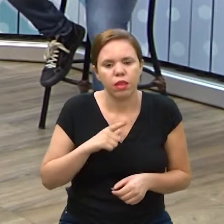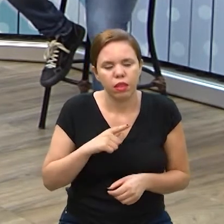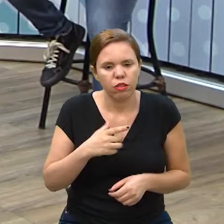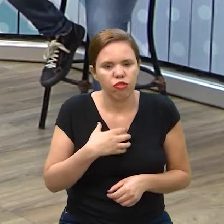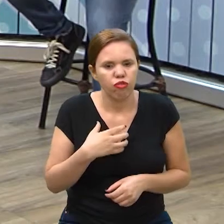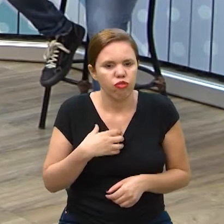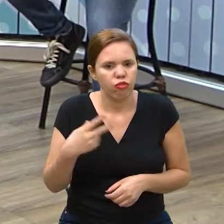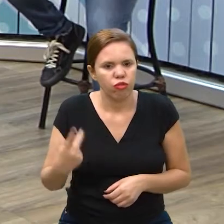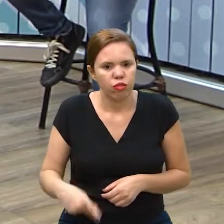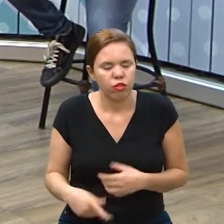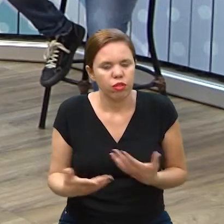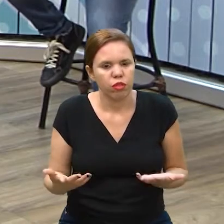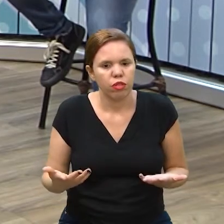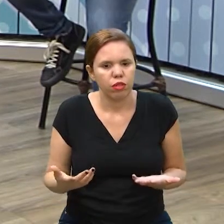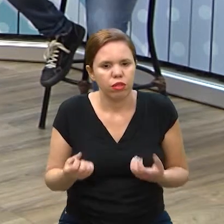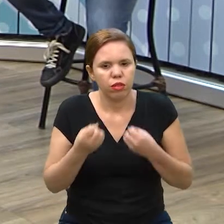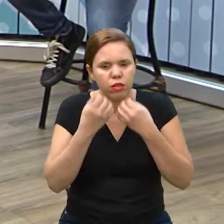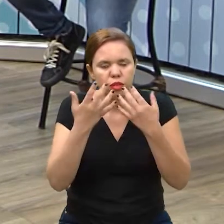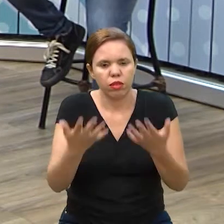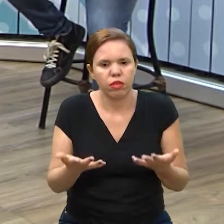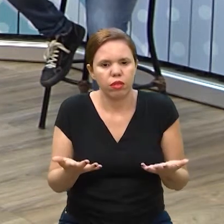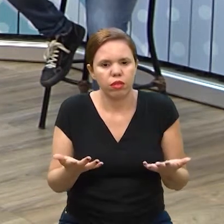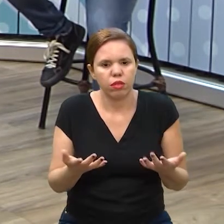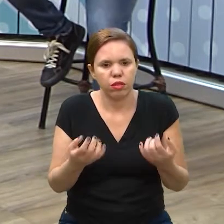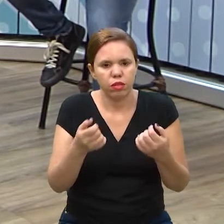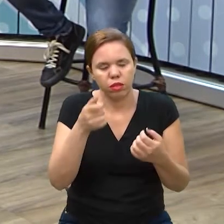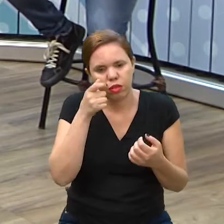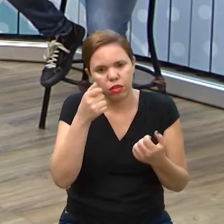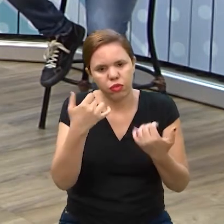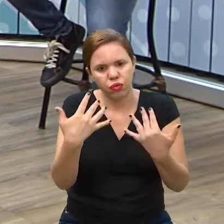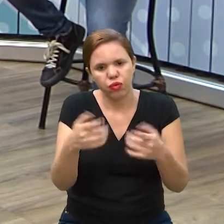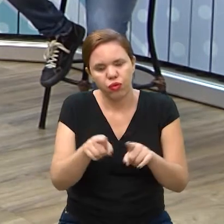ele tem um jeito, ele tem um formato de conversa com a